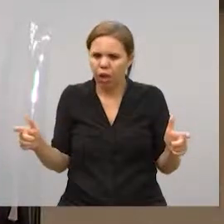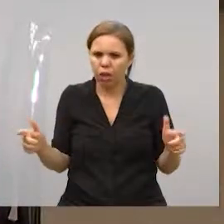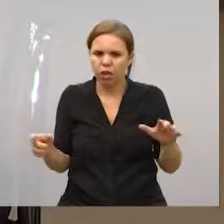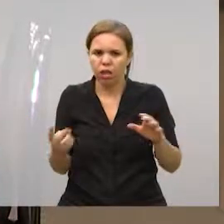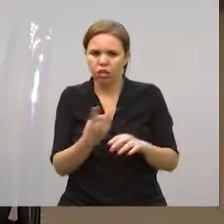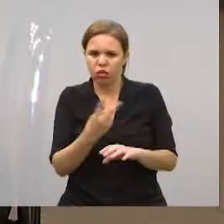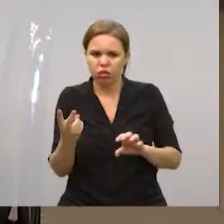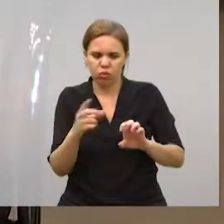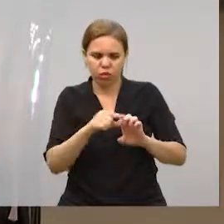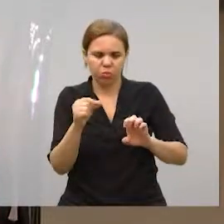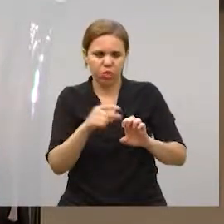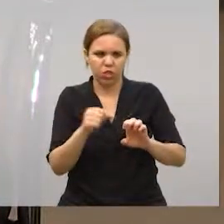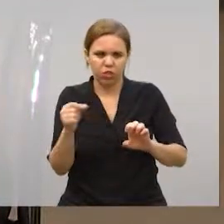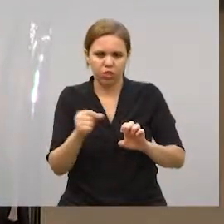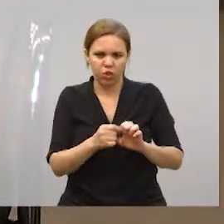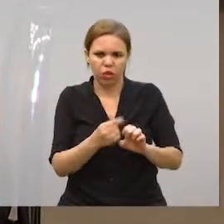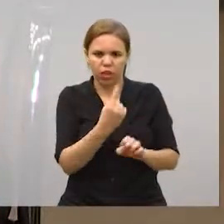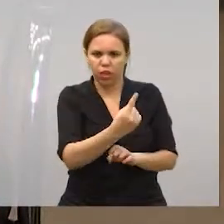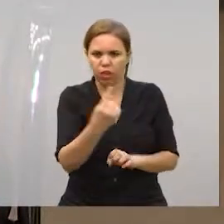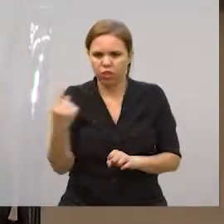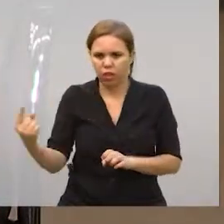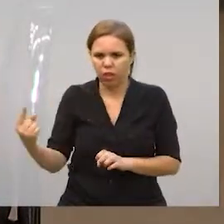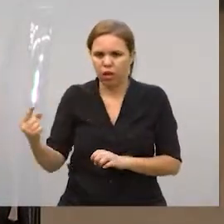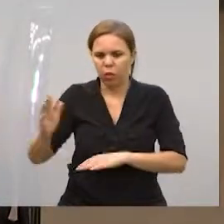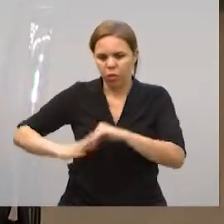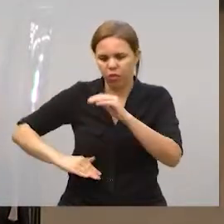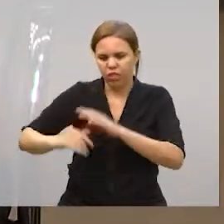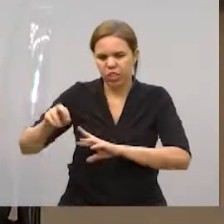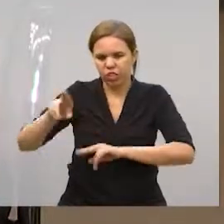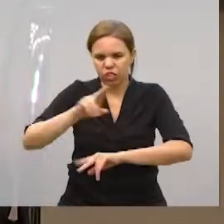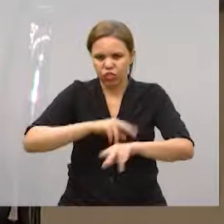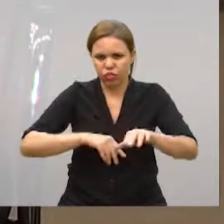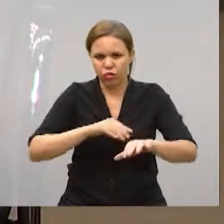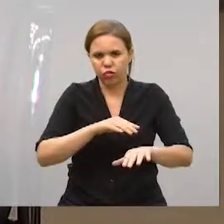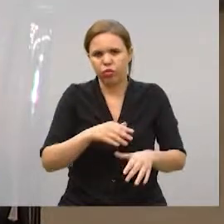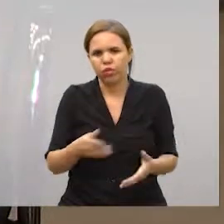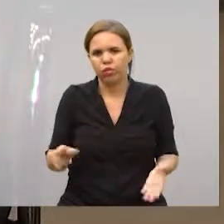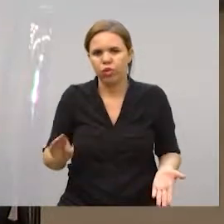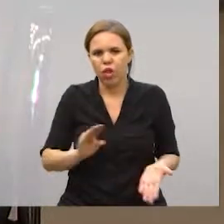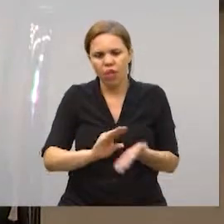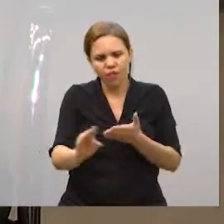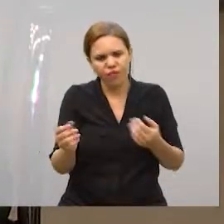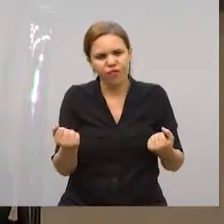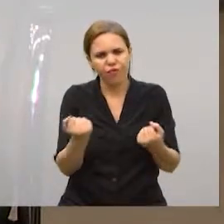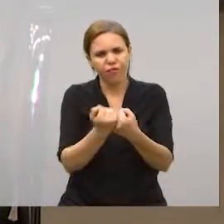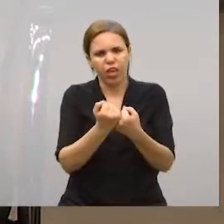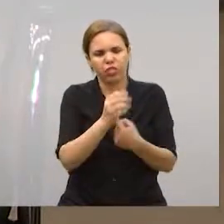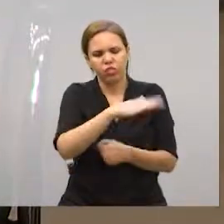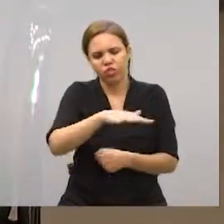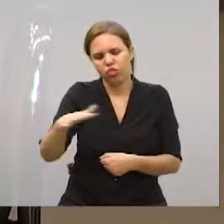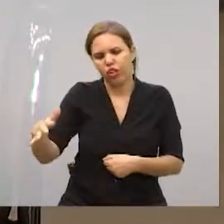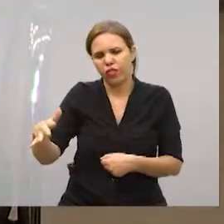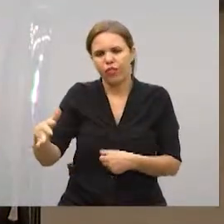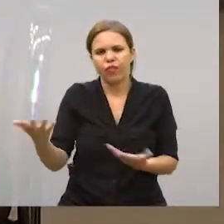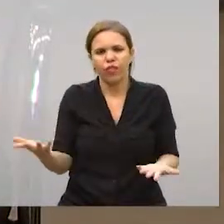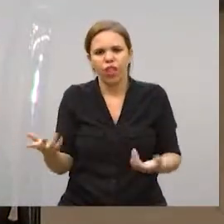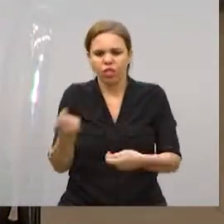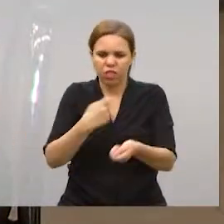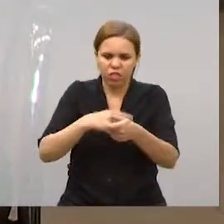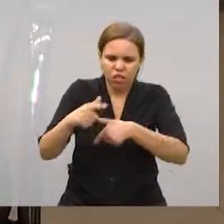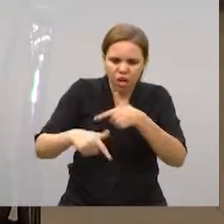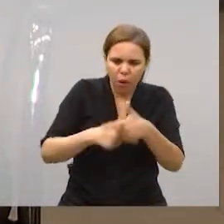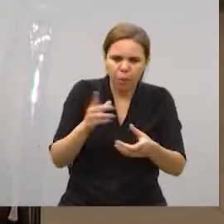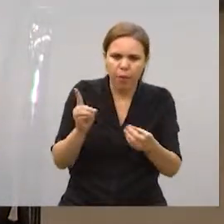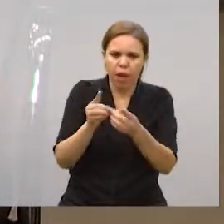as empreendedoras, onde cada qual em seu segmento investe no nicho da infância, pensam em aumentar o leque